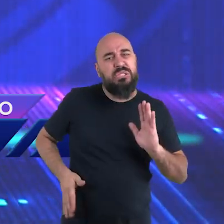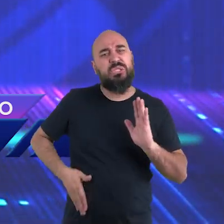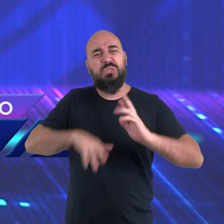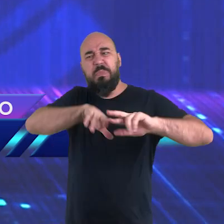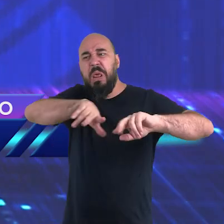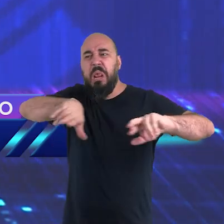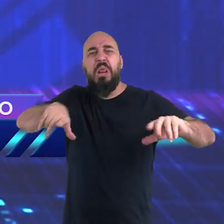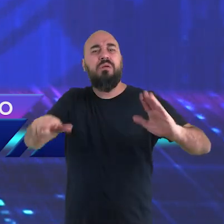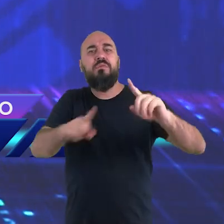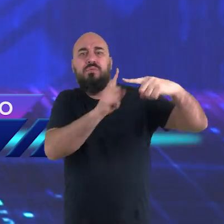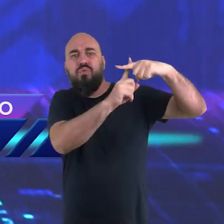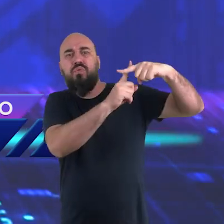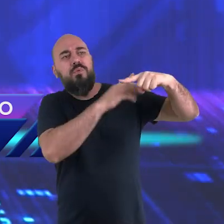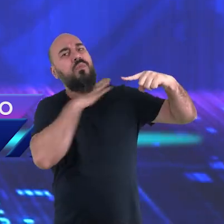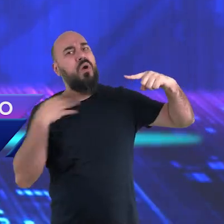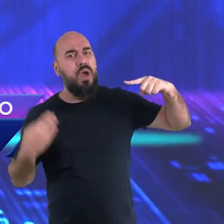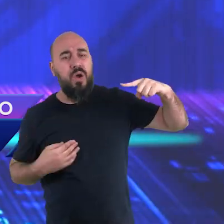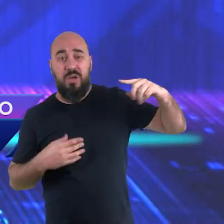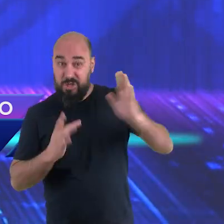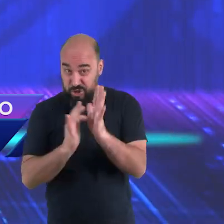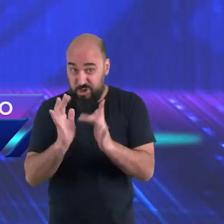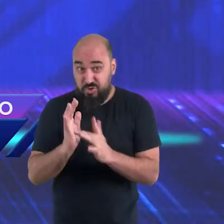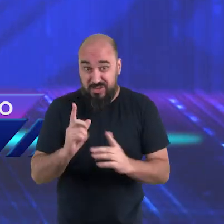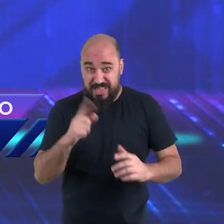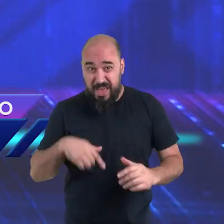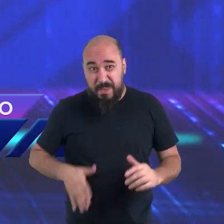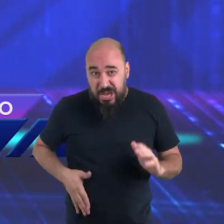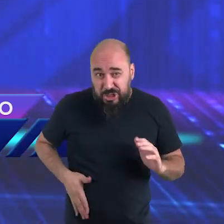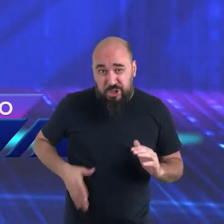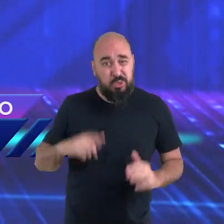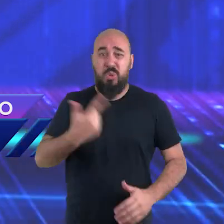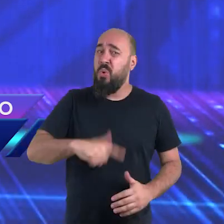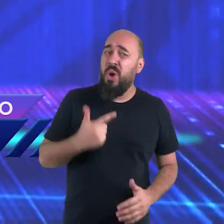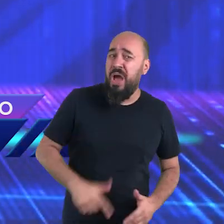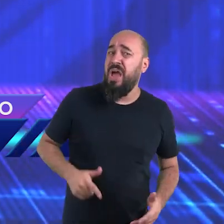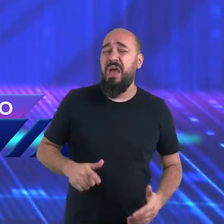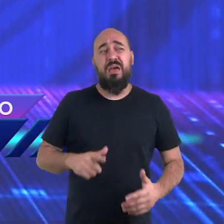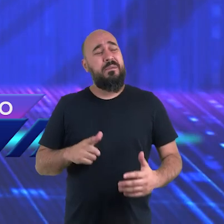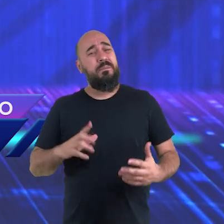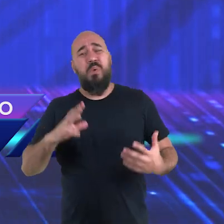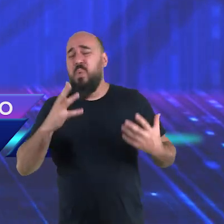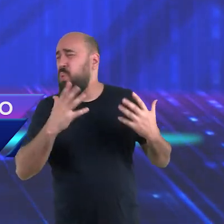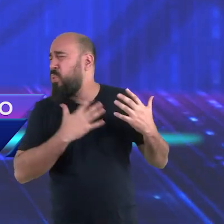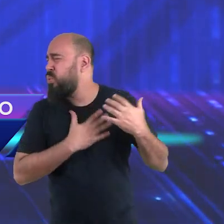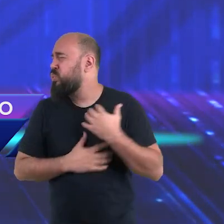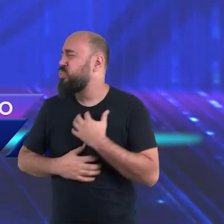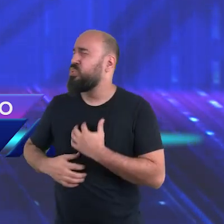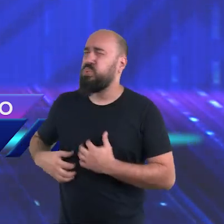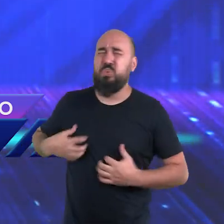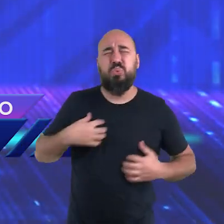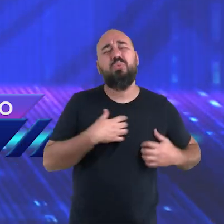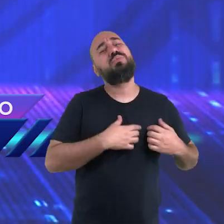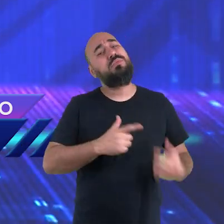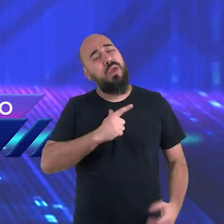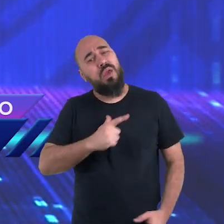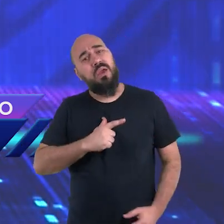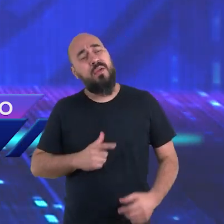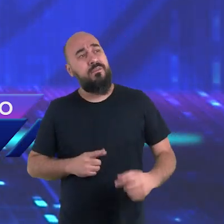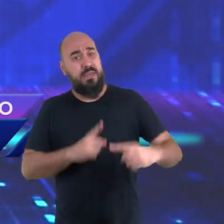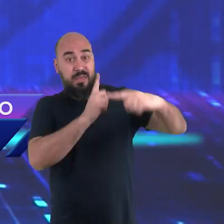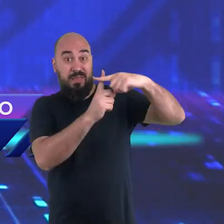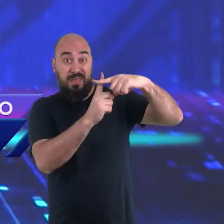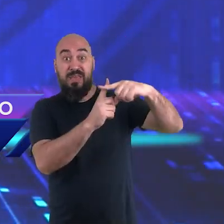para os discípulos terem o seu mestre morrendo na cruz? Morrendo entre dois dos piores ladrões, no lugar de um que era pior ainda que os